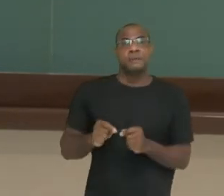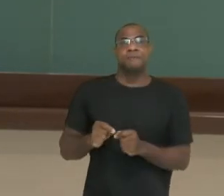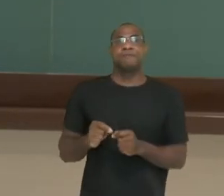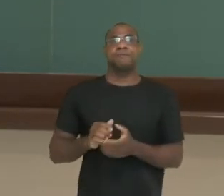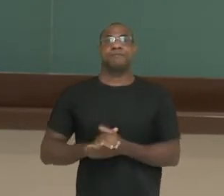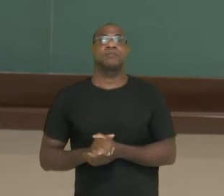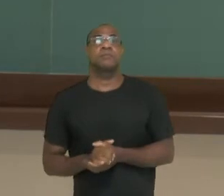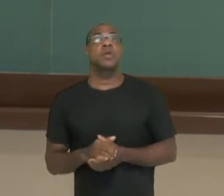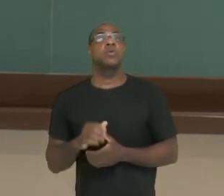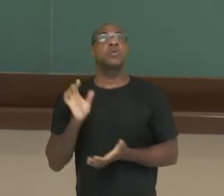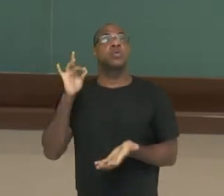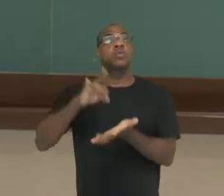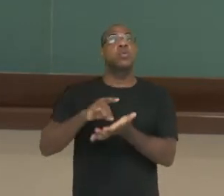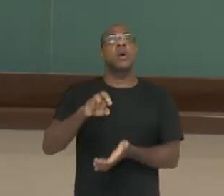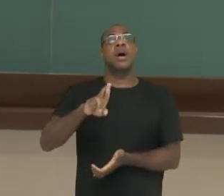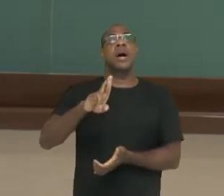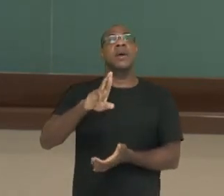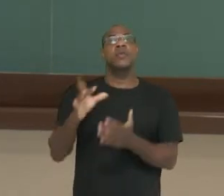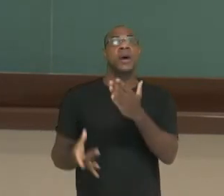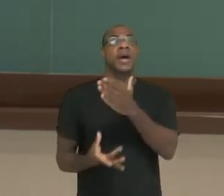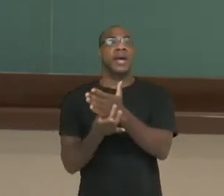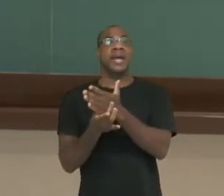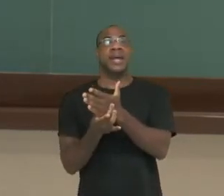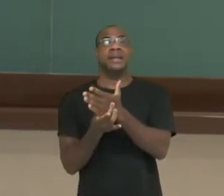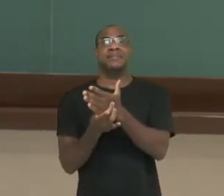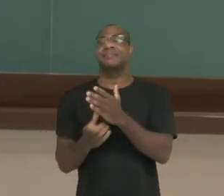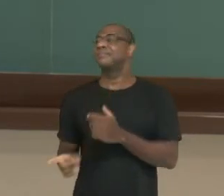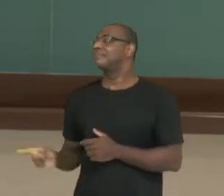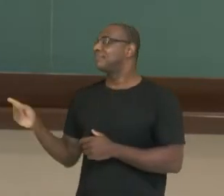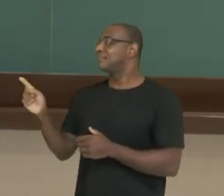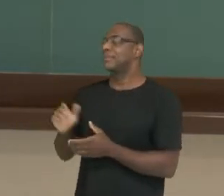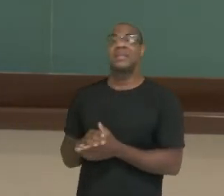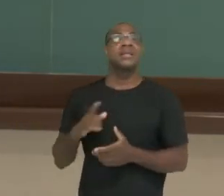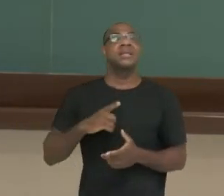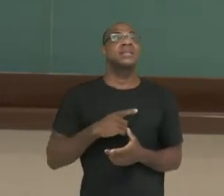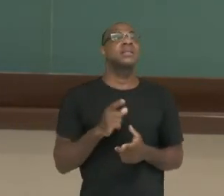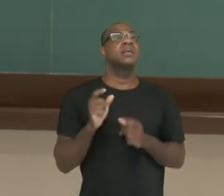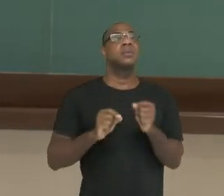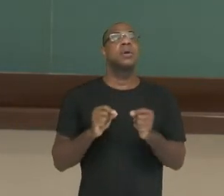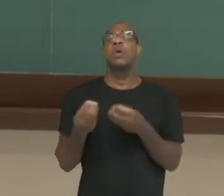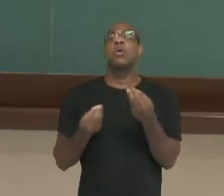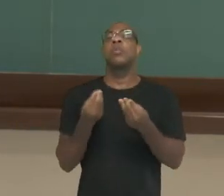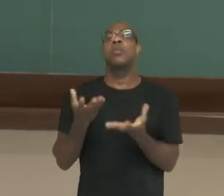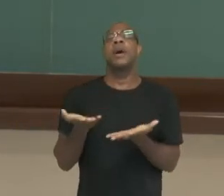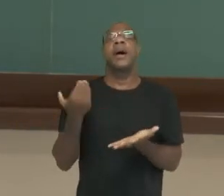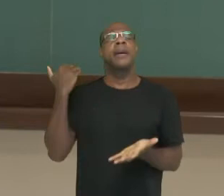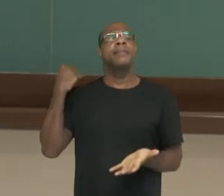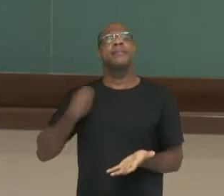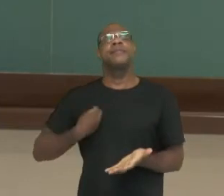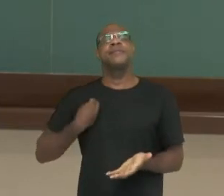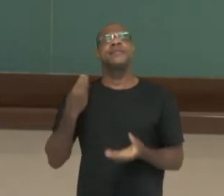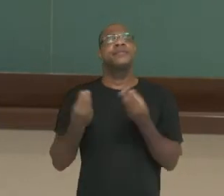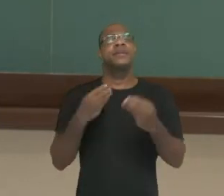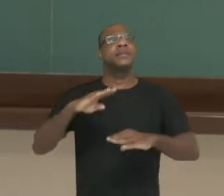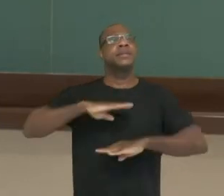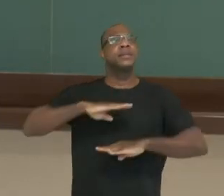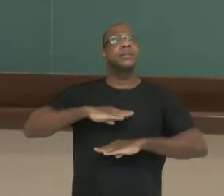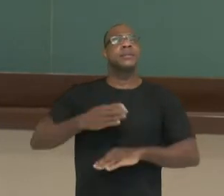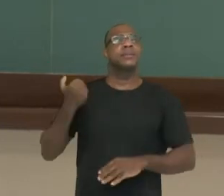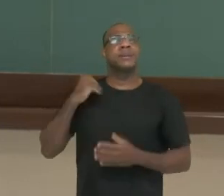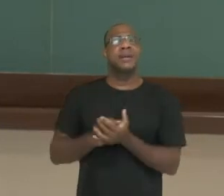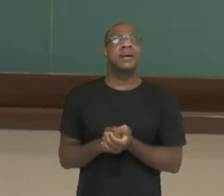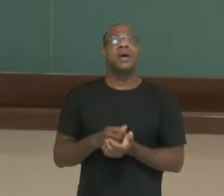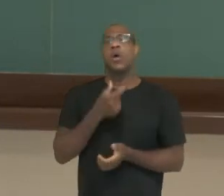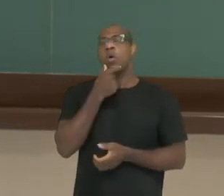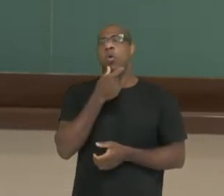no realista nós vamos ter o quê? Um retrato fidedigno de como eram as situações. Machado de Assis